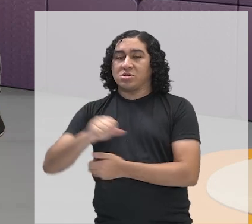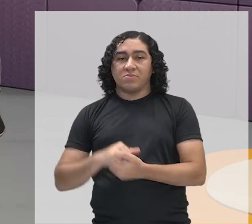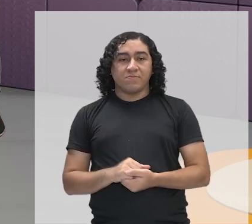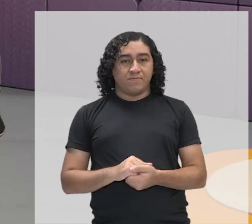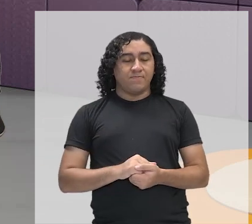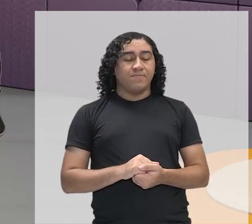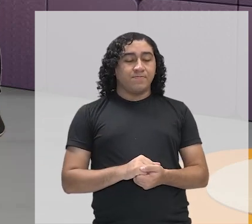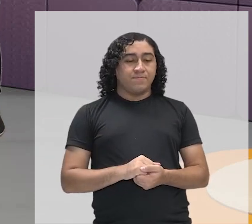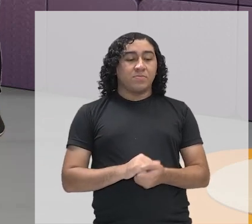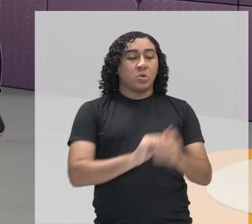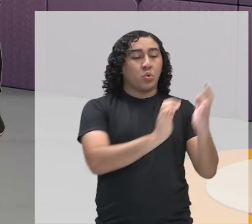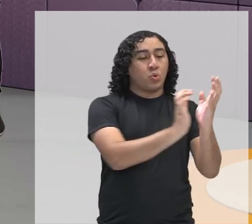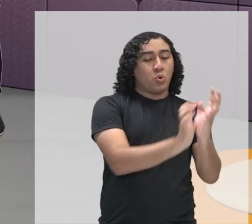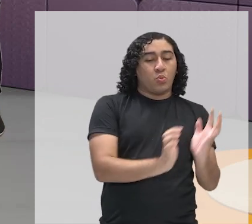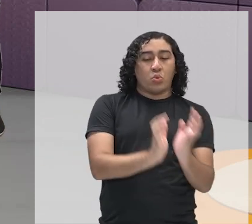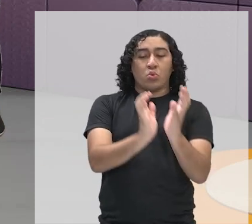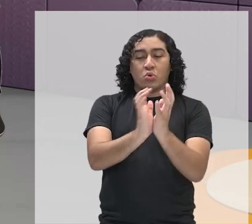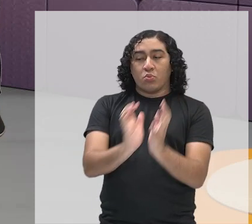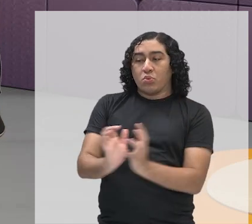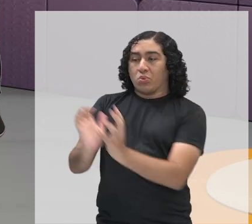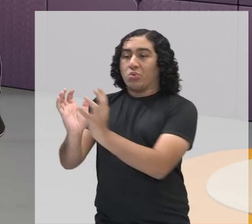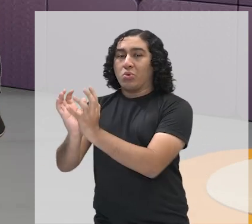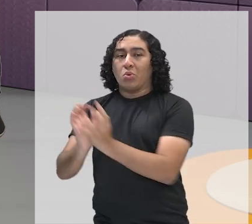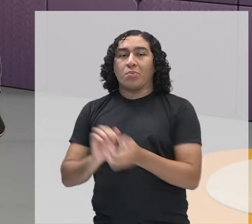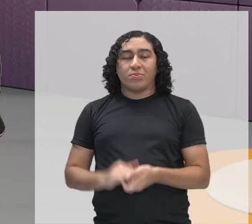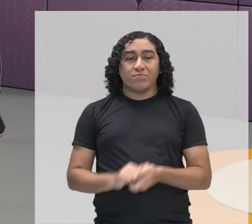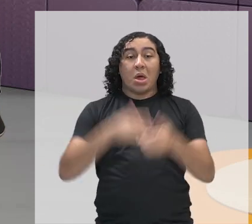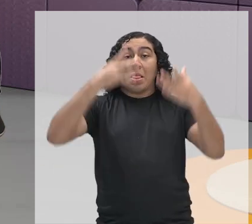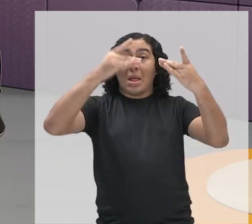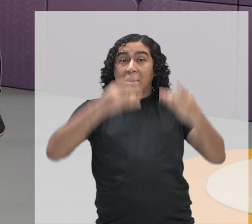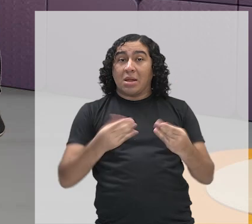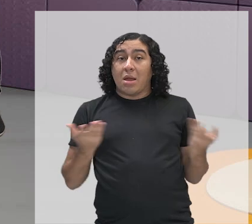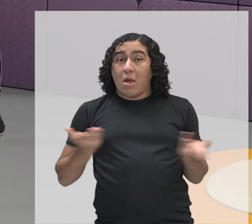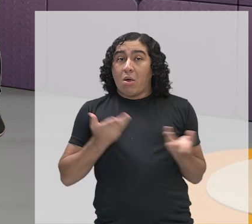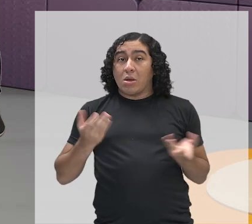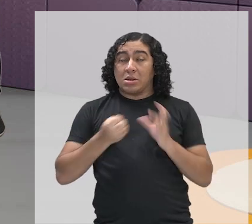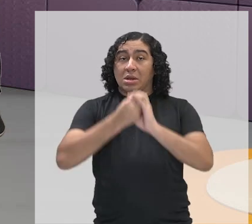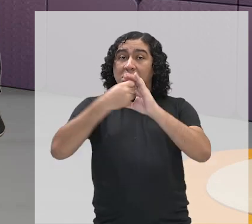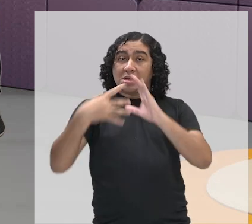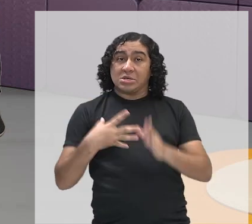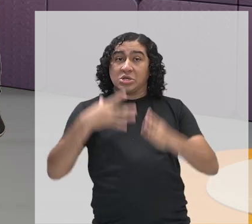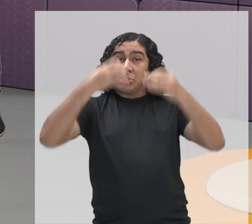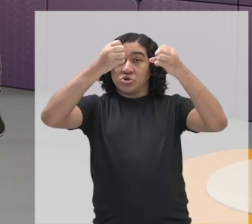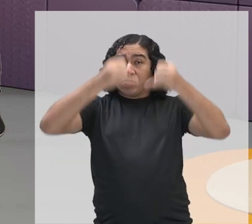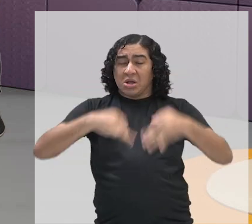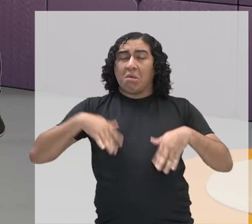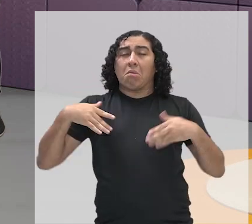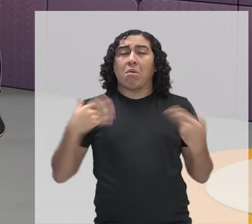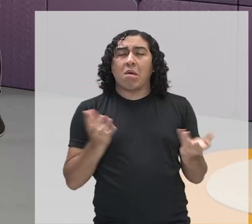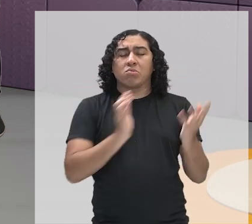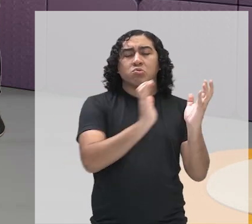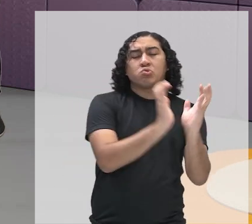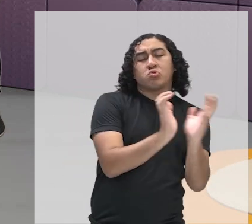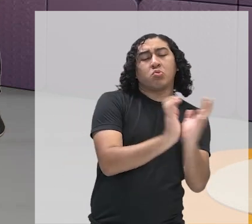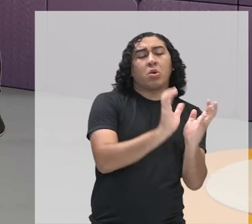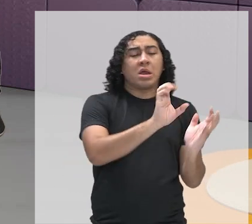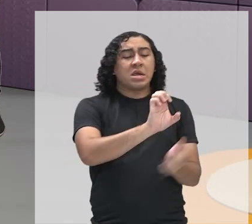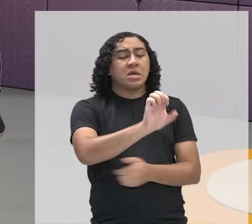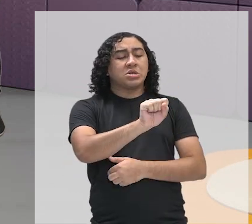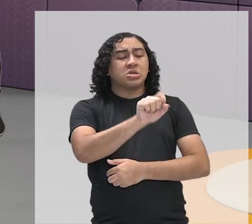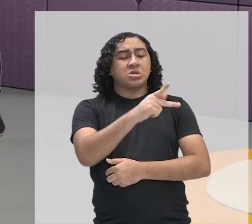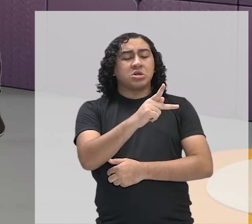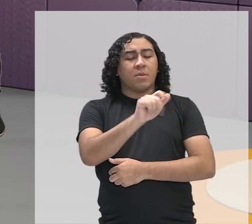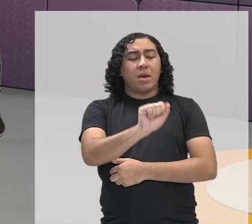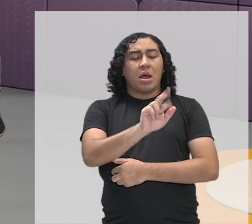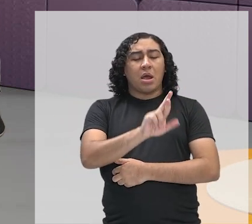esparciatas, periecos e ilotas. Olha só, vamos ver, então, vamos caracterizar quem eram, então, esses esparciatas, né?